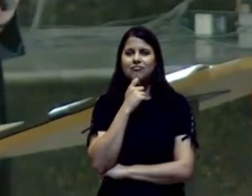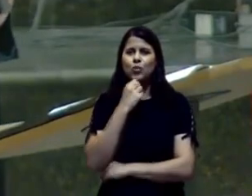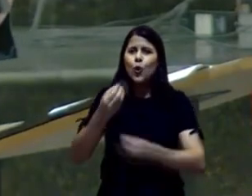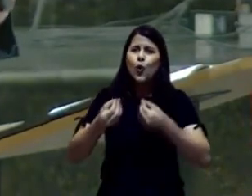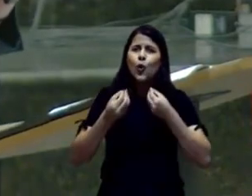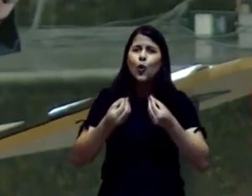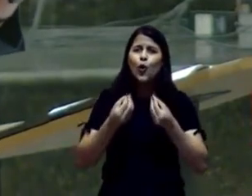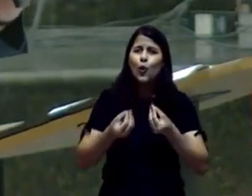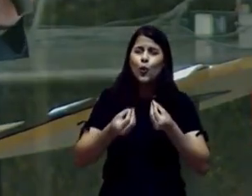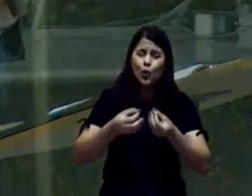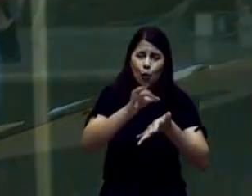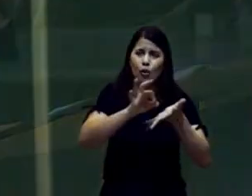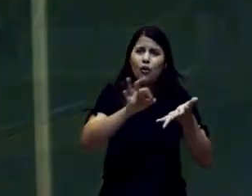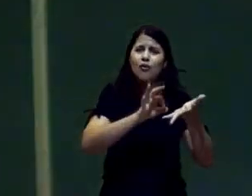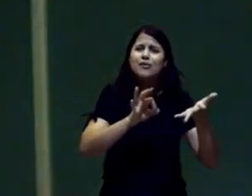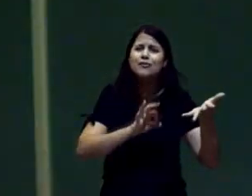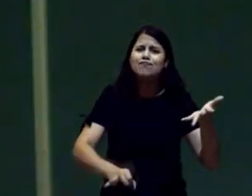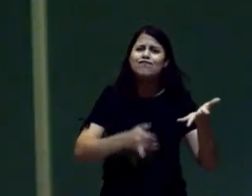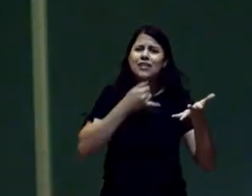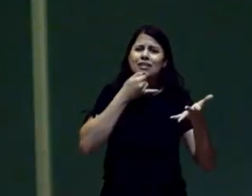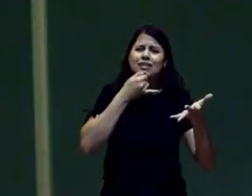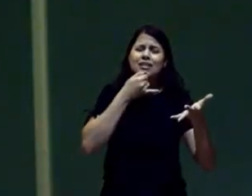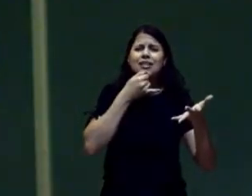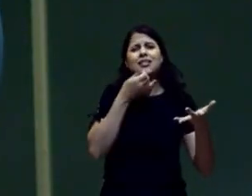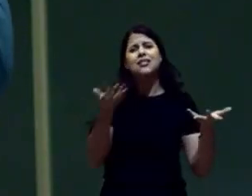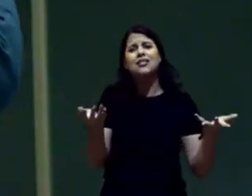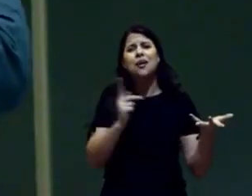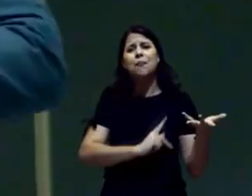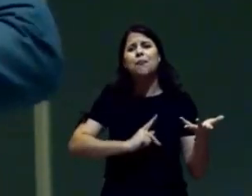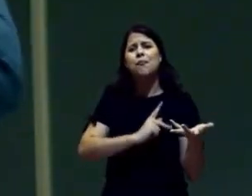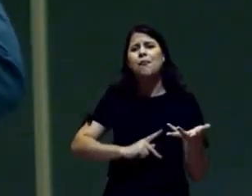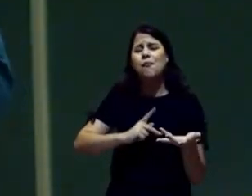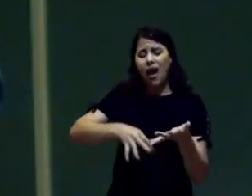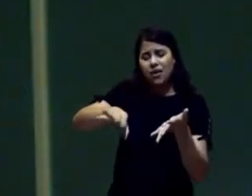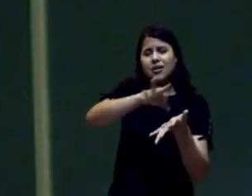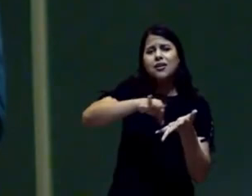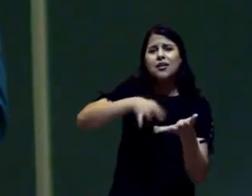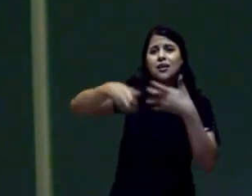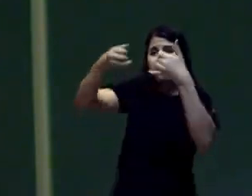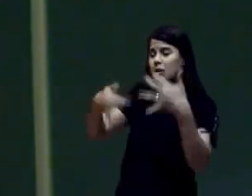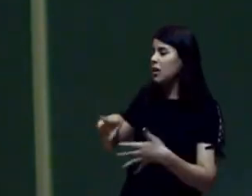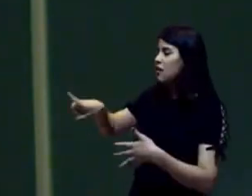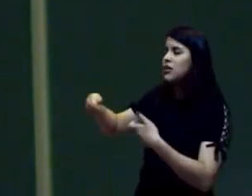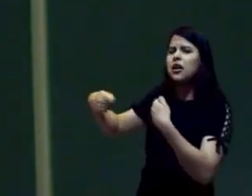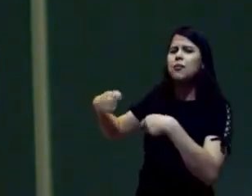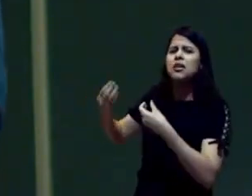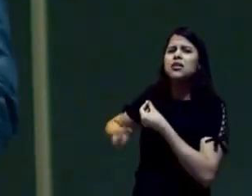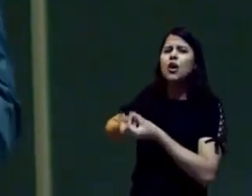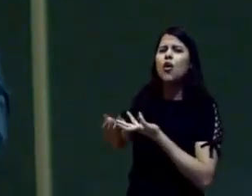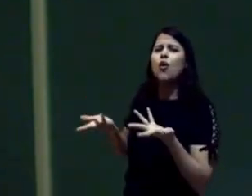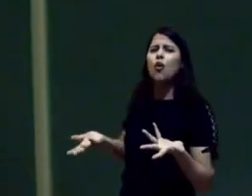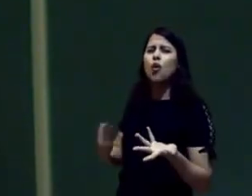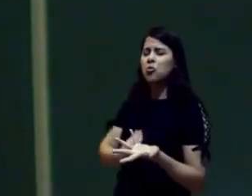dramáticos. É quando Paulo, falando da sua herança, ele vai dizer para Timóteo como Timóteo deveria lidar com aquela herança.